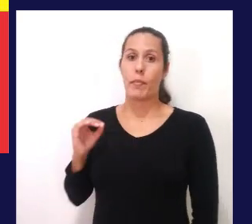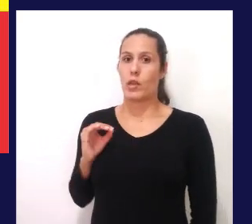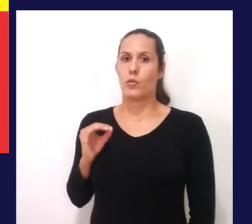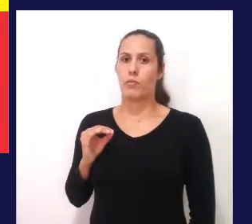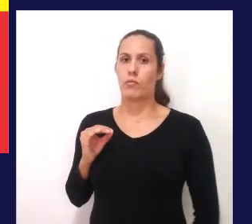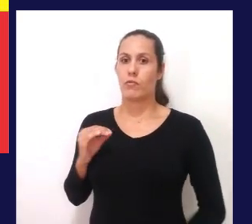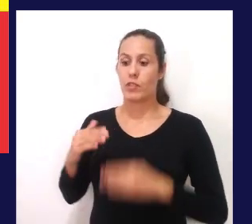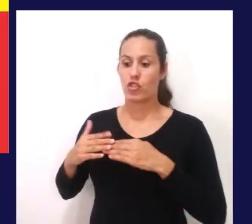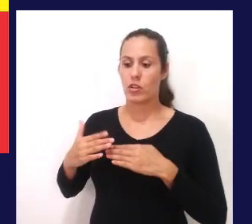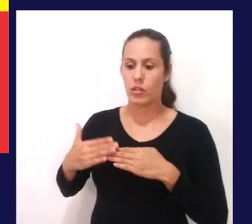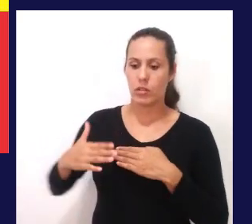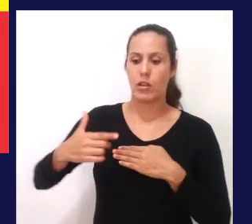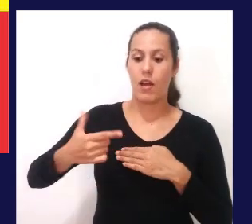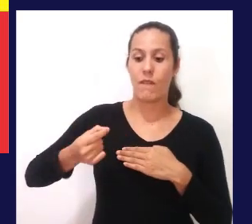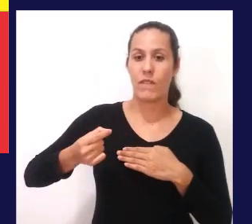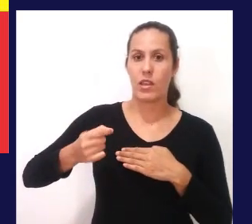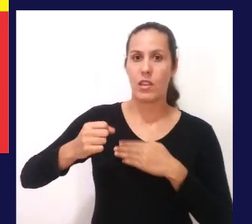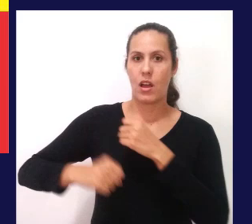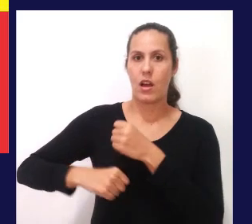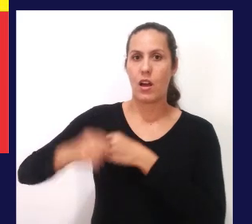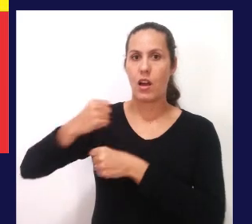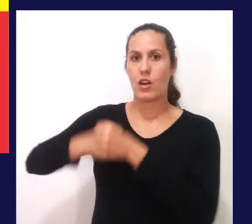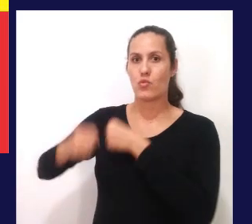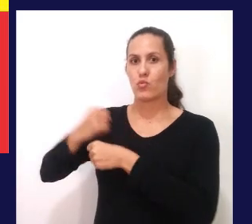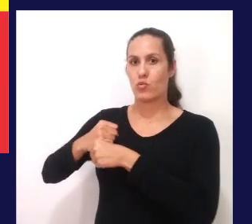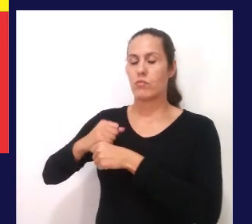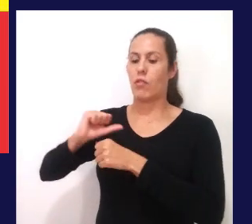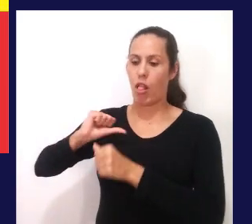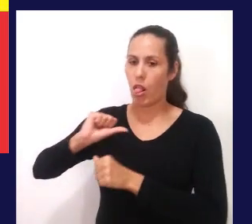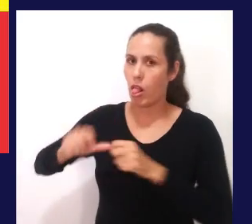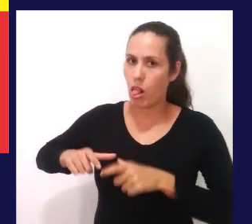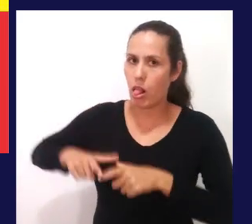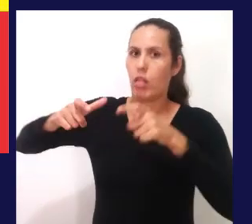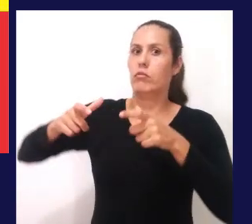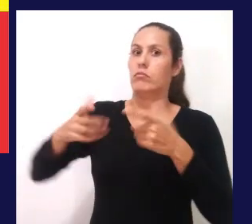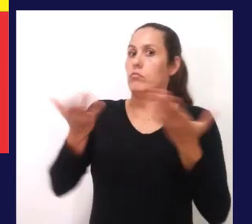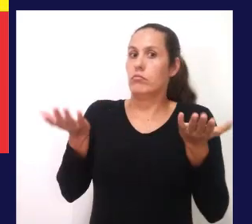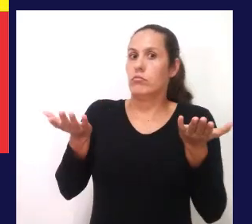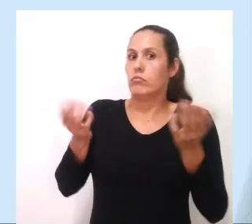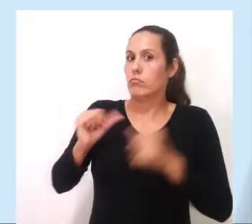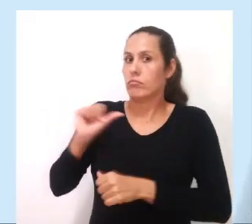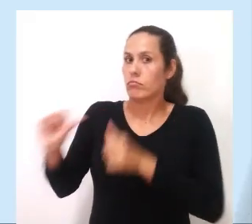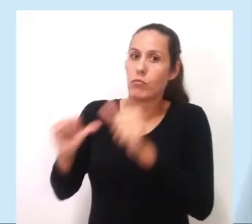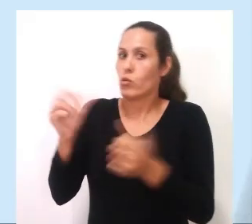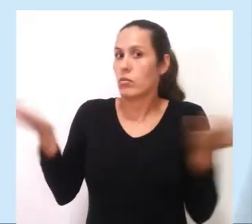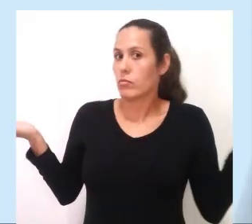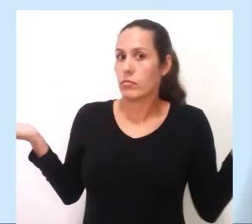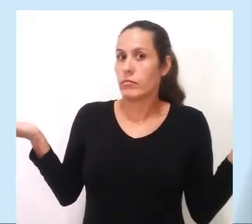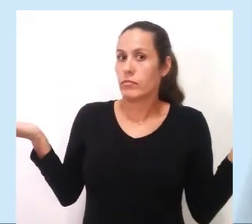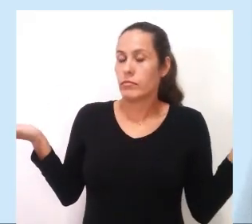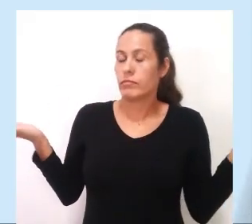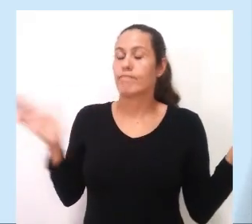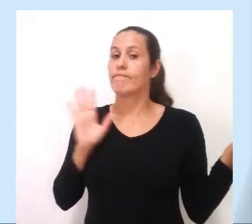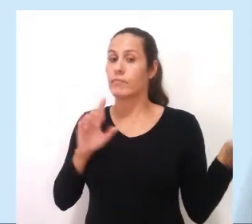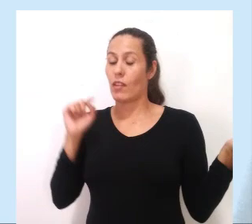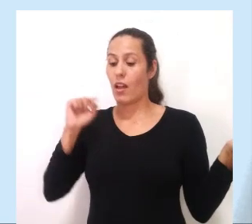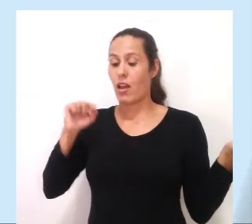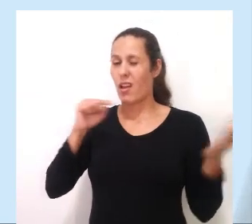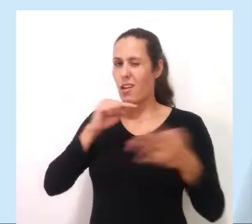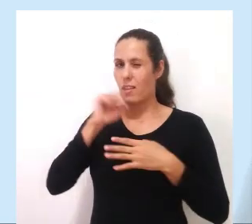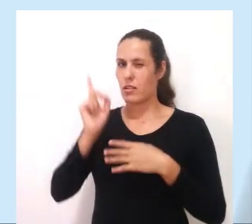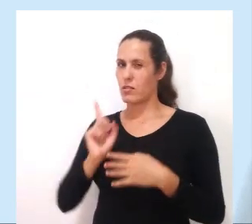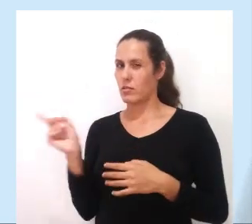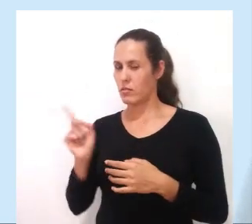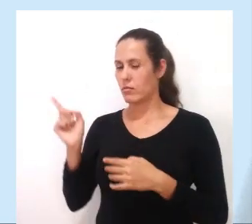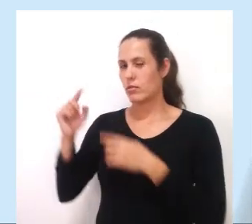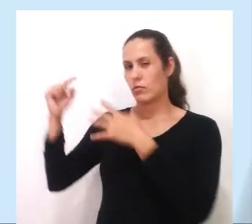2000. Hoje a gente está em 2020. Esses dados eles se alteraram. Bom, esses dados que